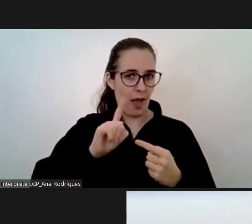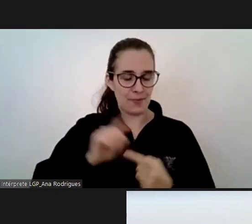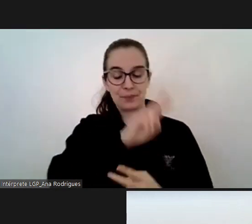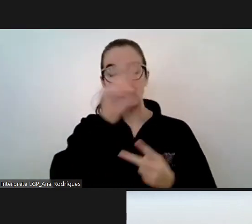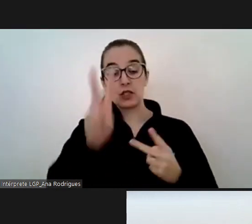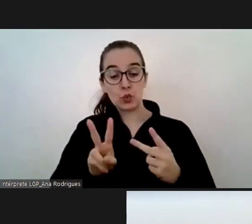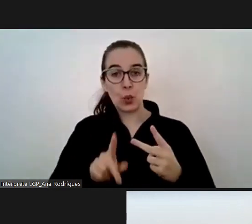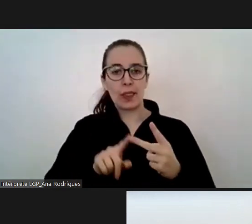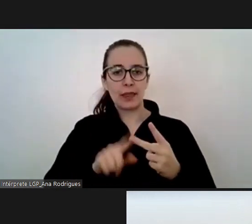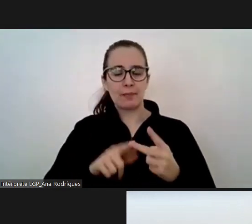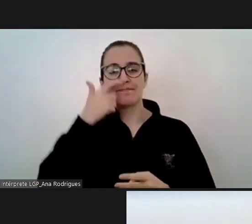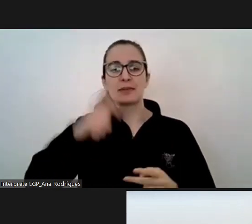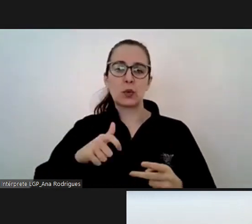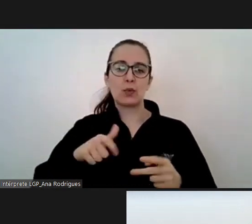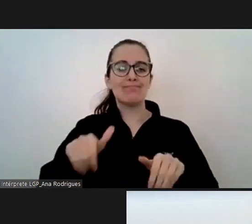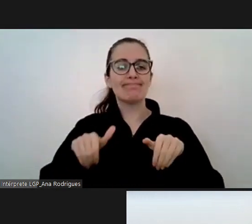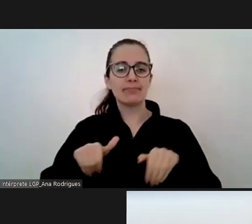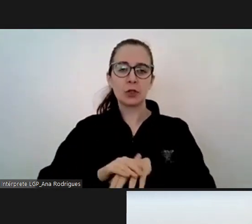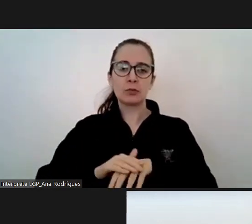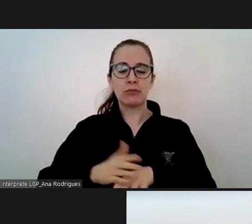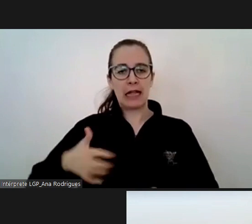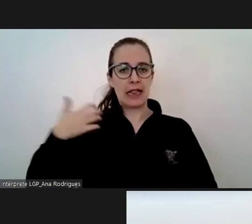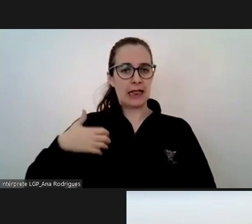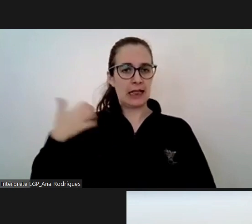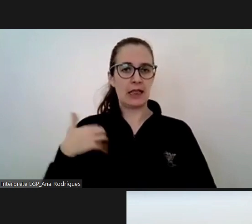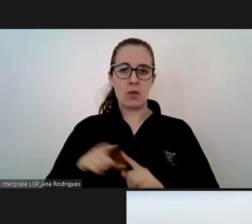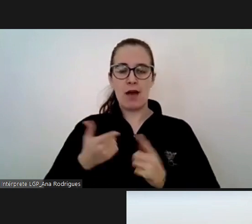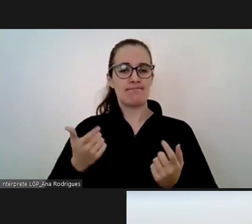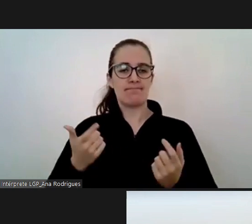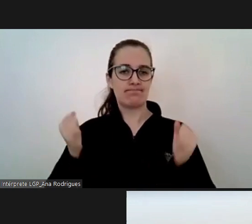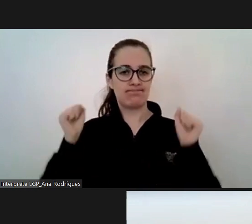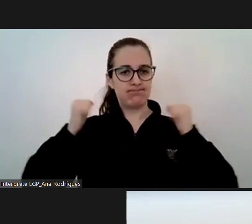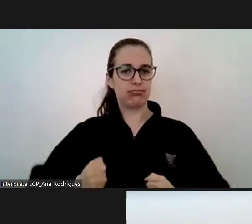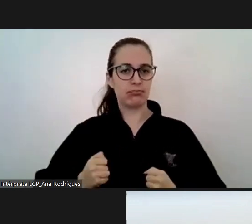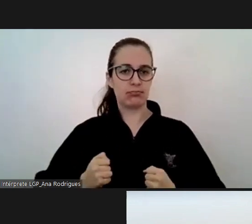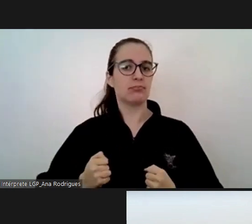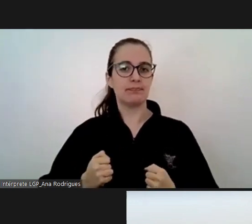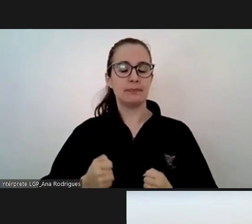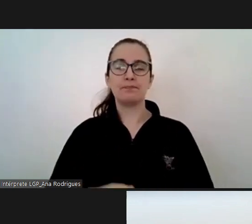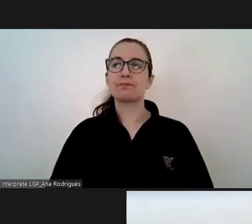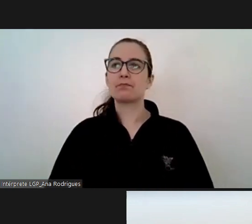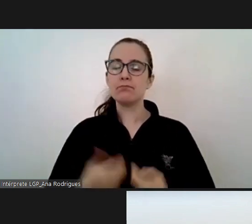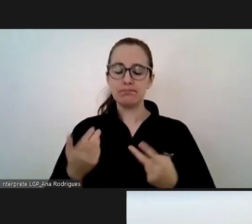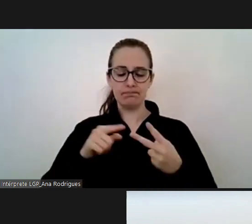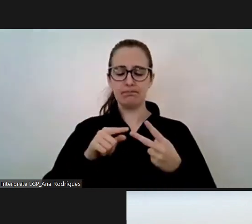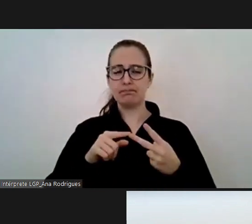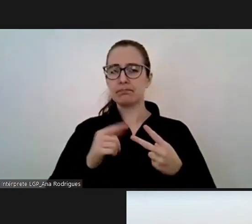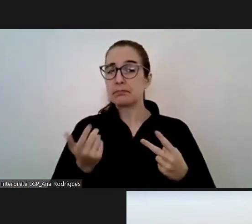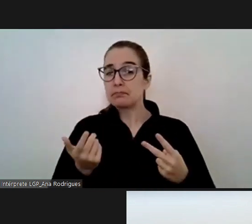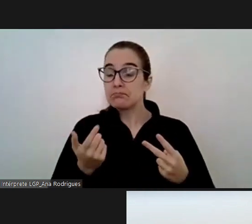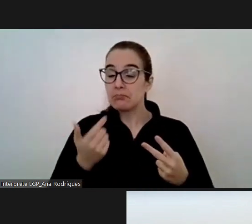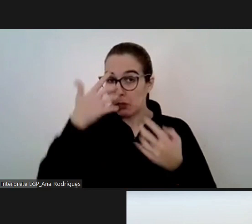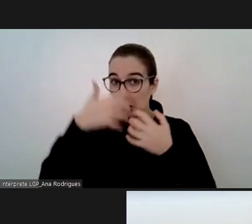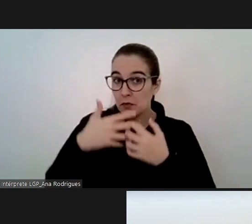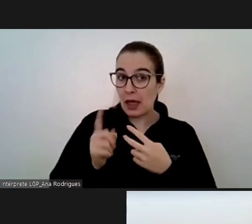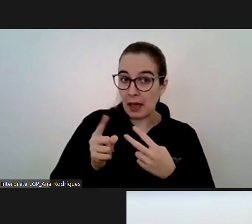protesto, pessoas que se abstêm por protesto. Bem, eu penso que aí a grande questão é saber se novos partidos